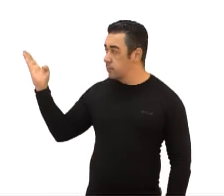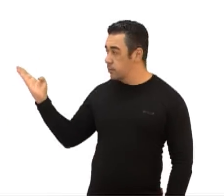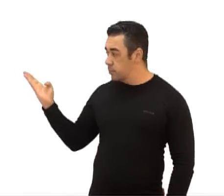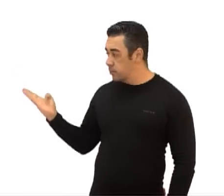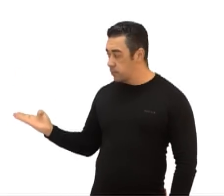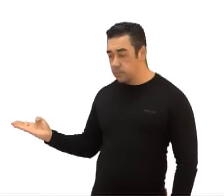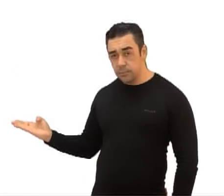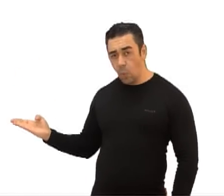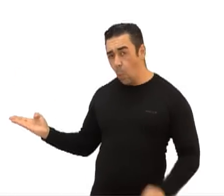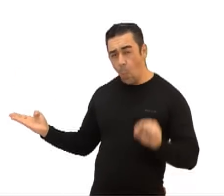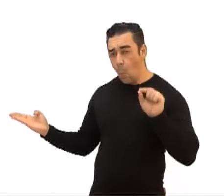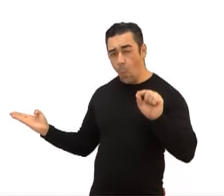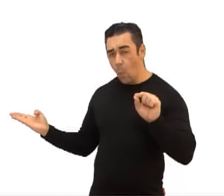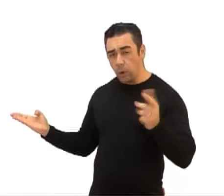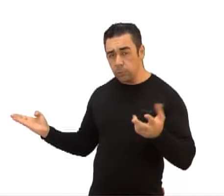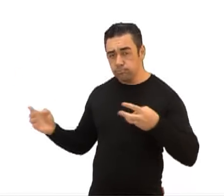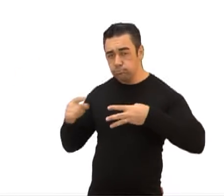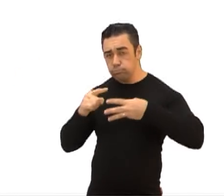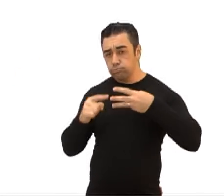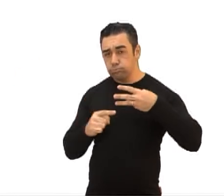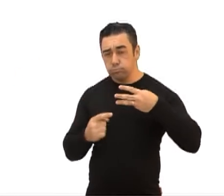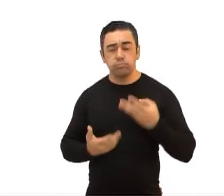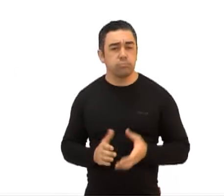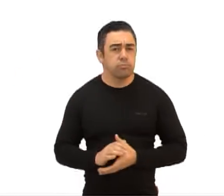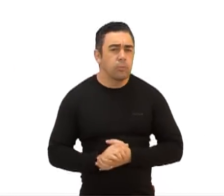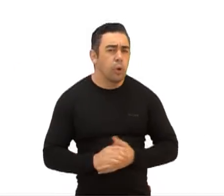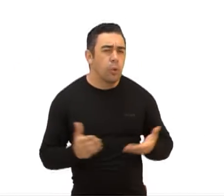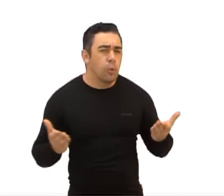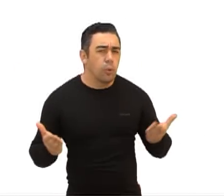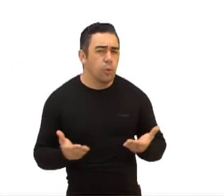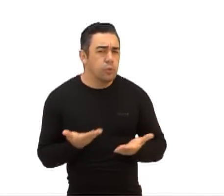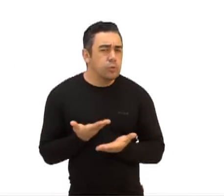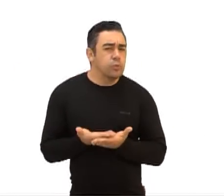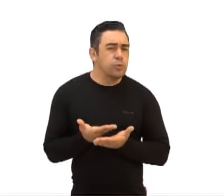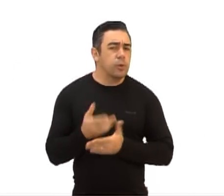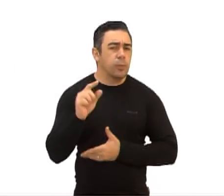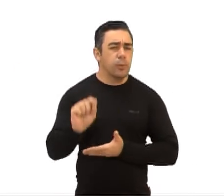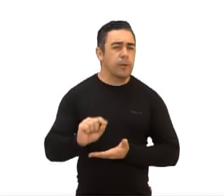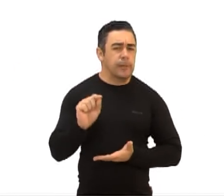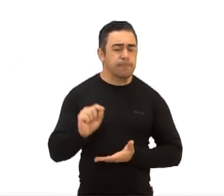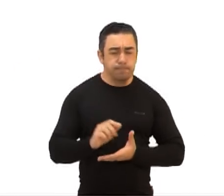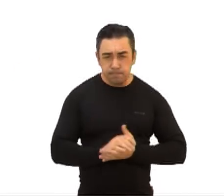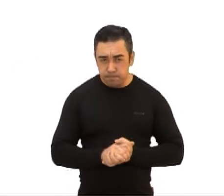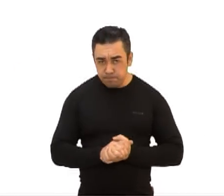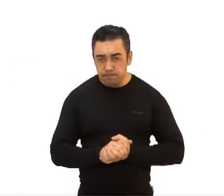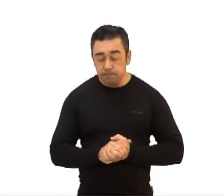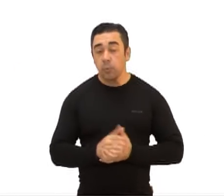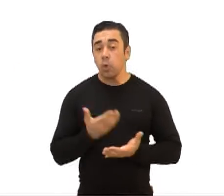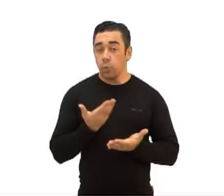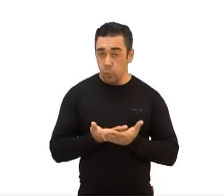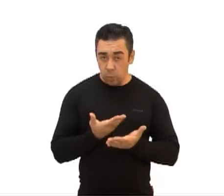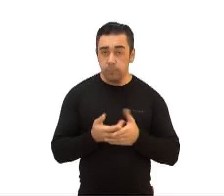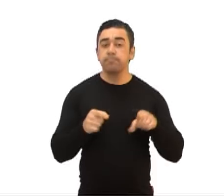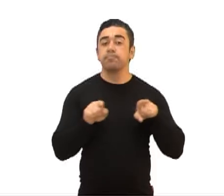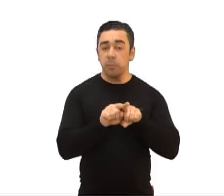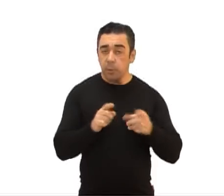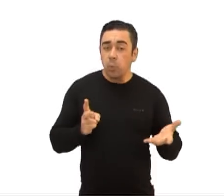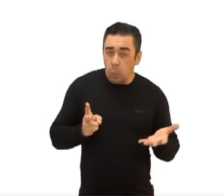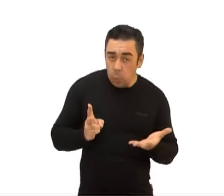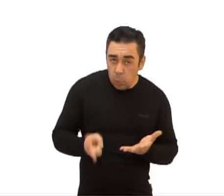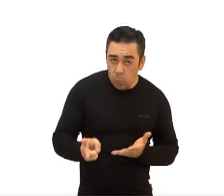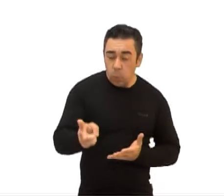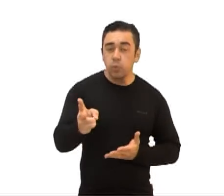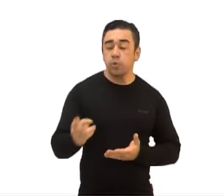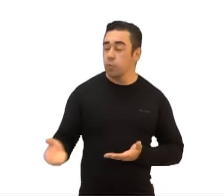ângulos adjacentes. E hoje, o que nós vamos estudar hoje? Hoje, nós também vamos estudar sobre os